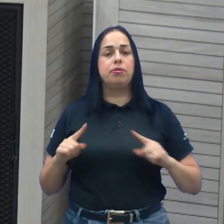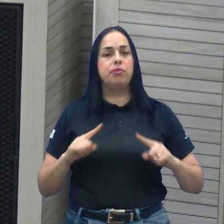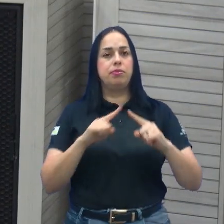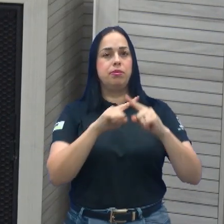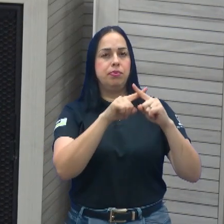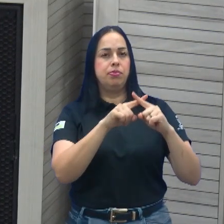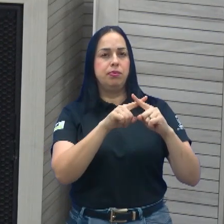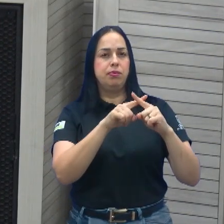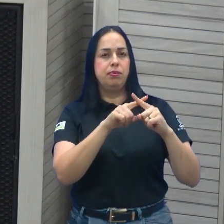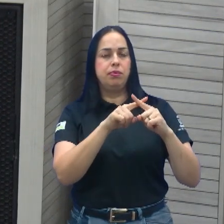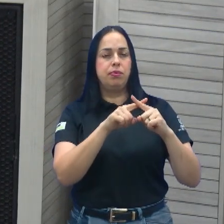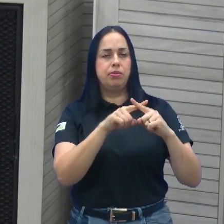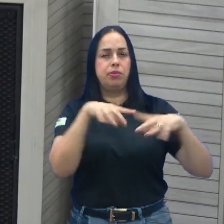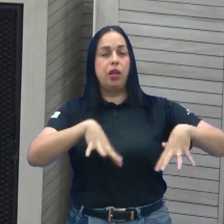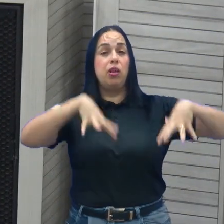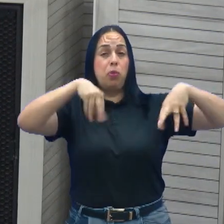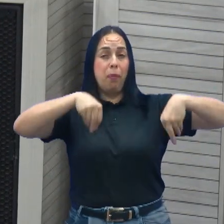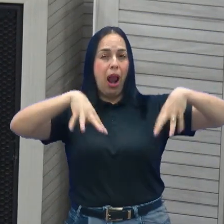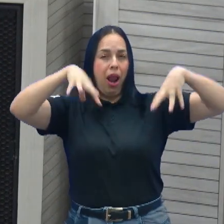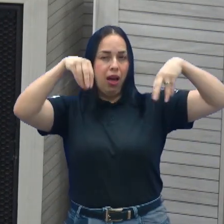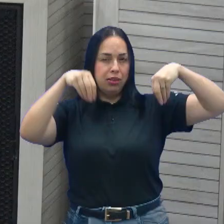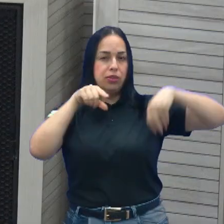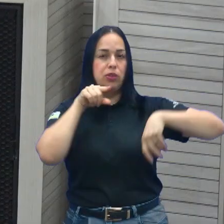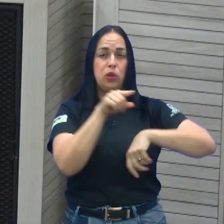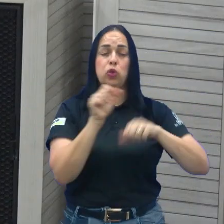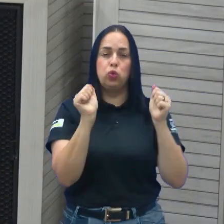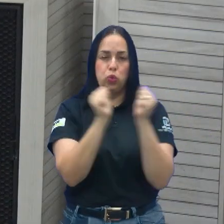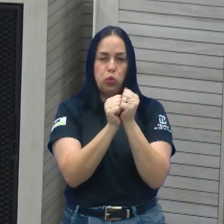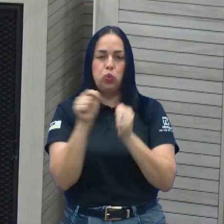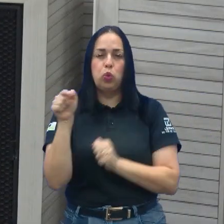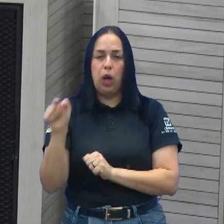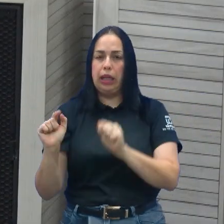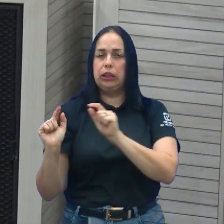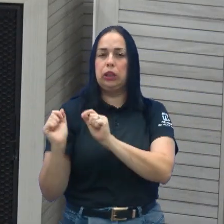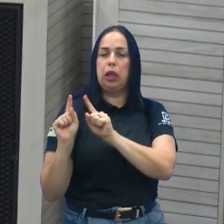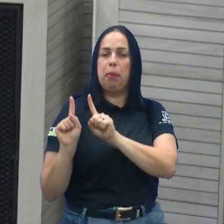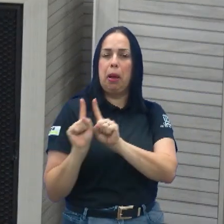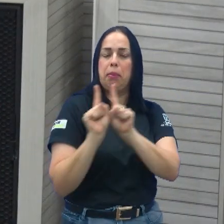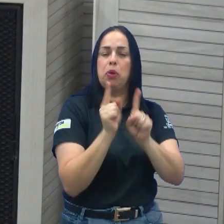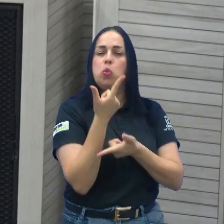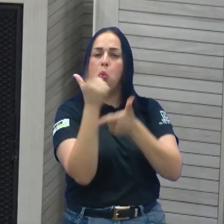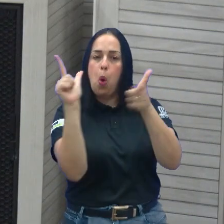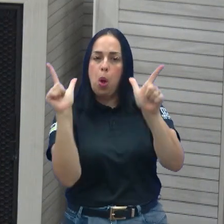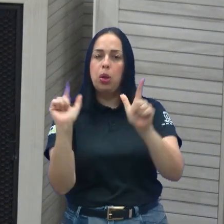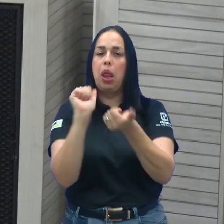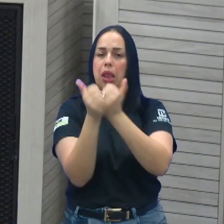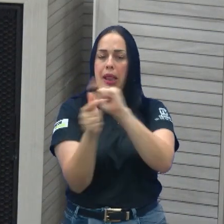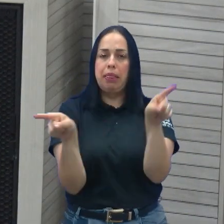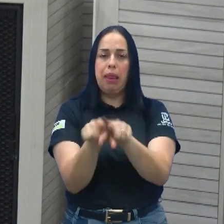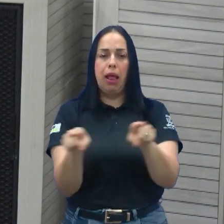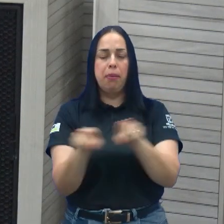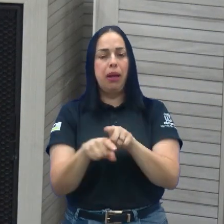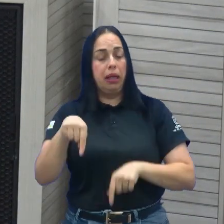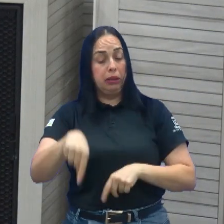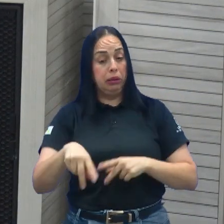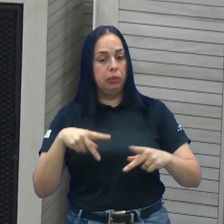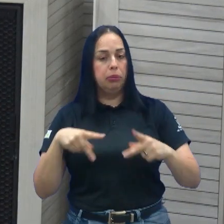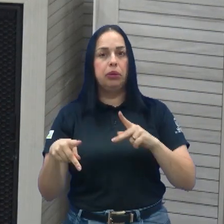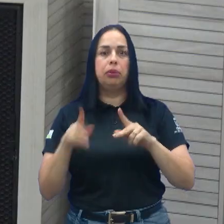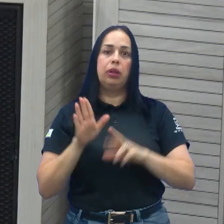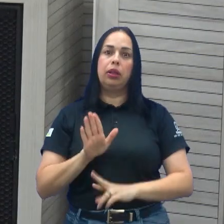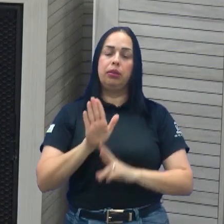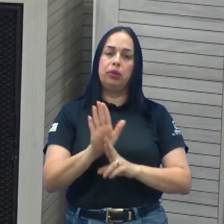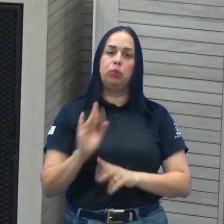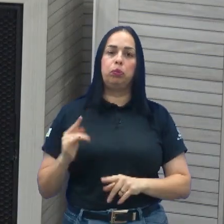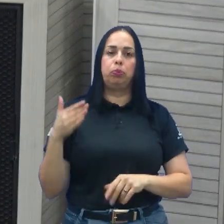Palácio Sunset. Estive junto com o Wanderson, assim como vários outros atletas da nossa cidade que esteve